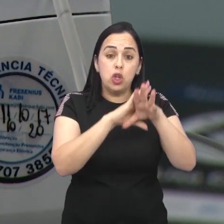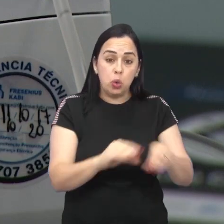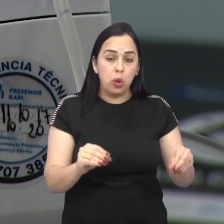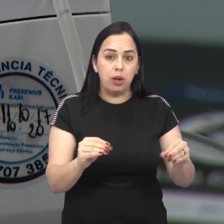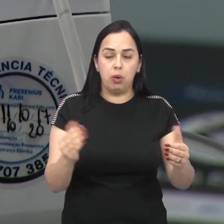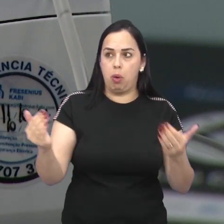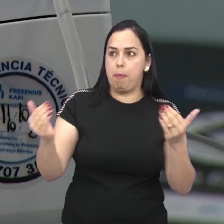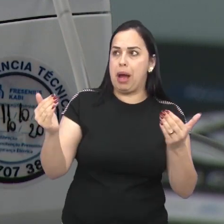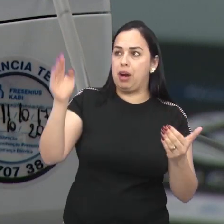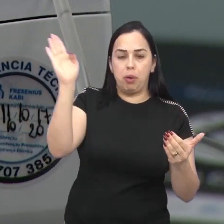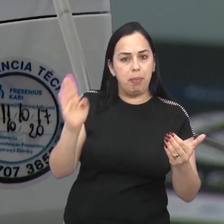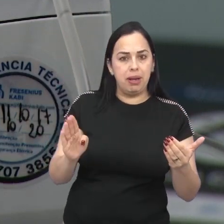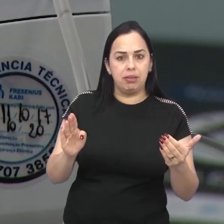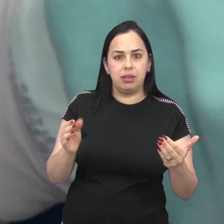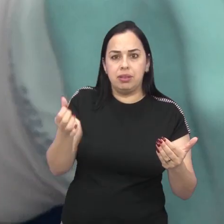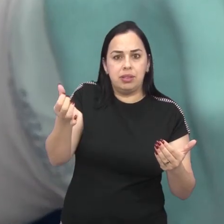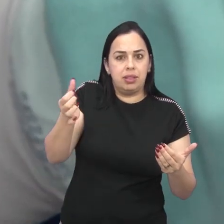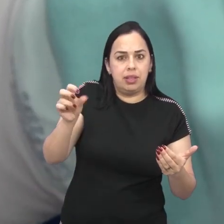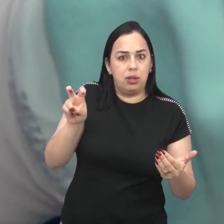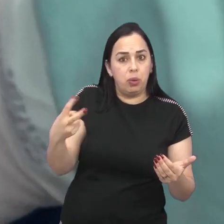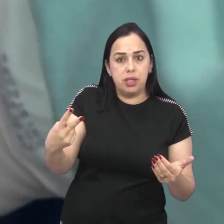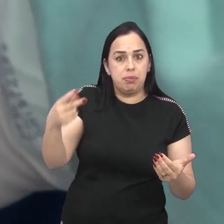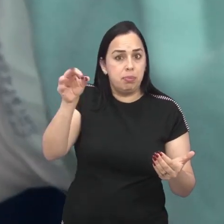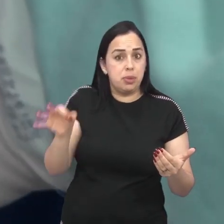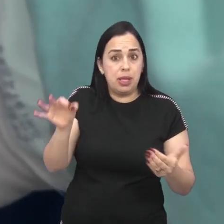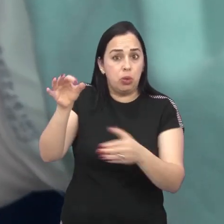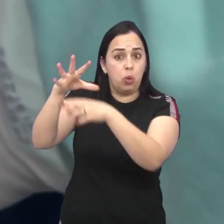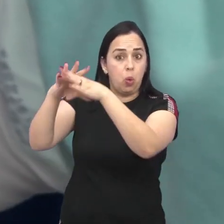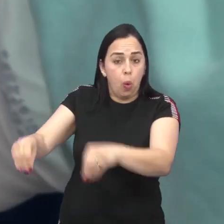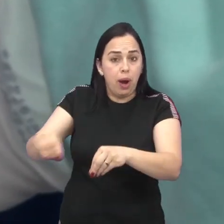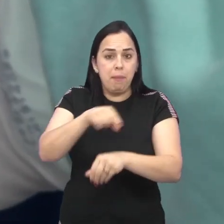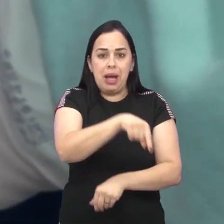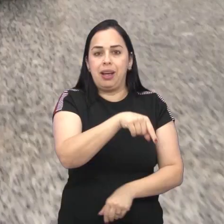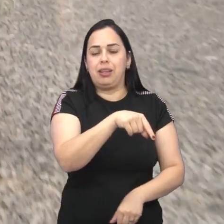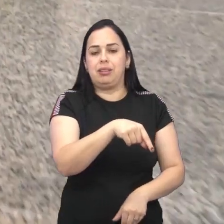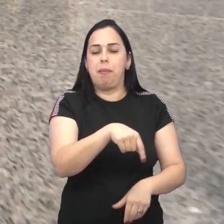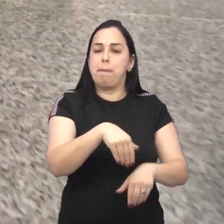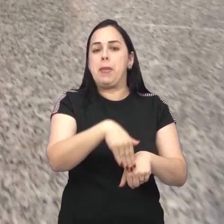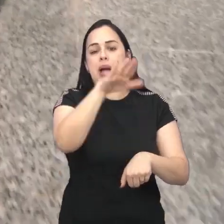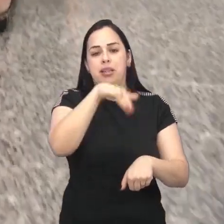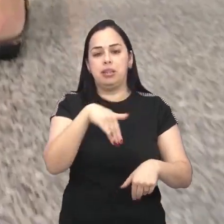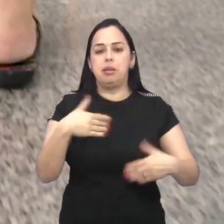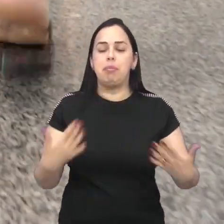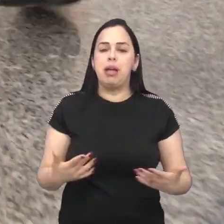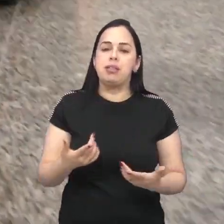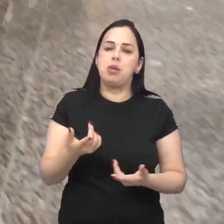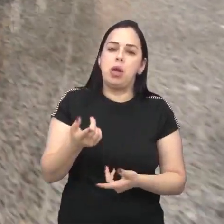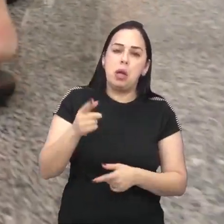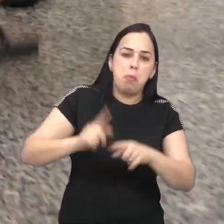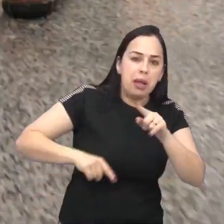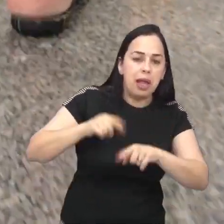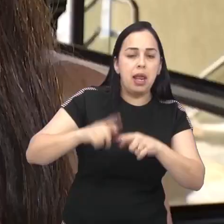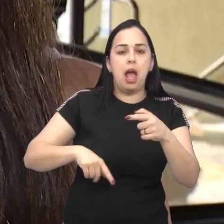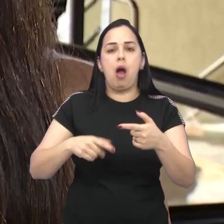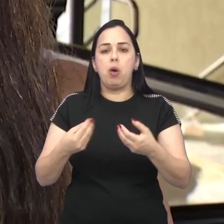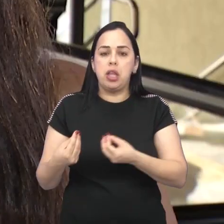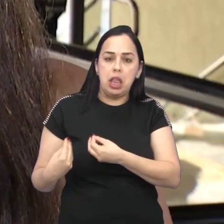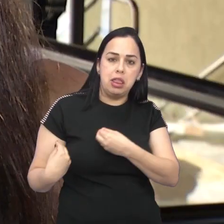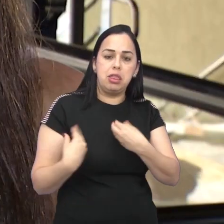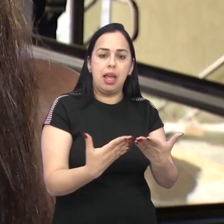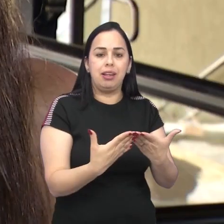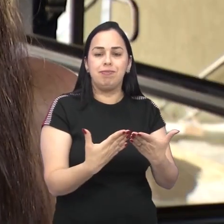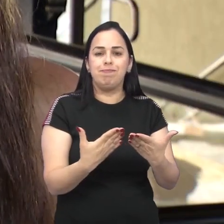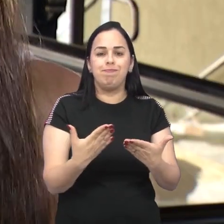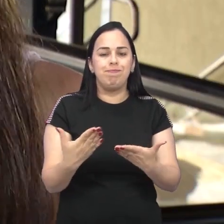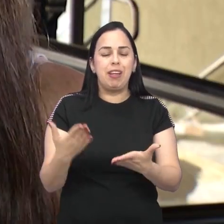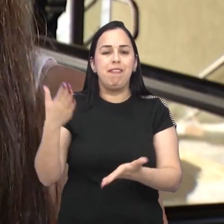muito acima do que a média do Brasil, que não passa de 62%. Só que esses recursos todos necessários para